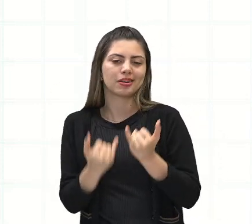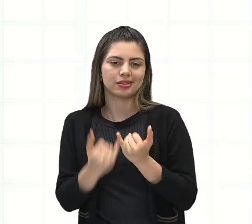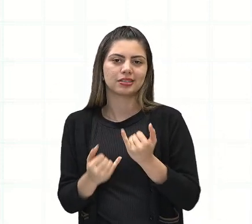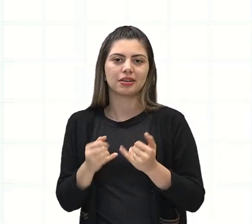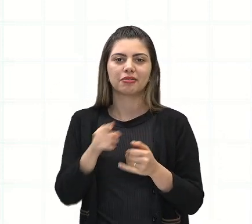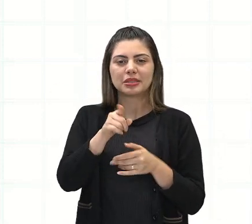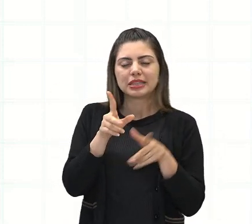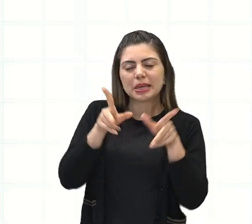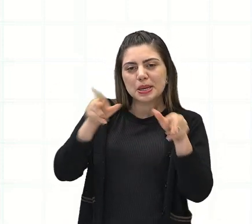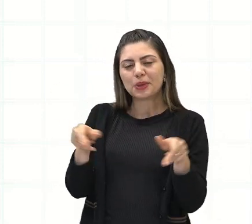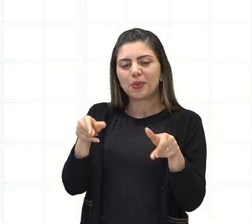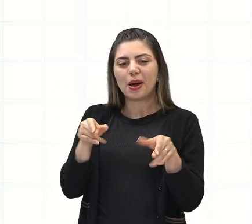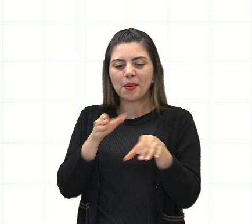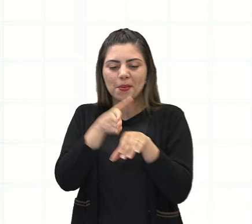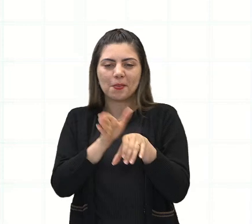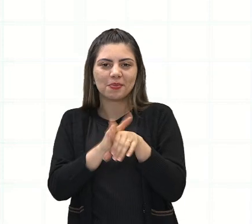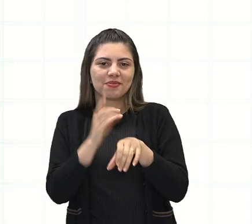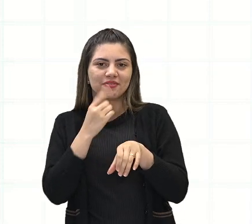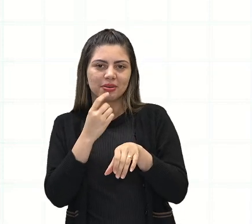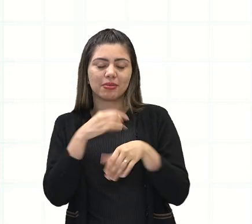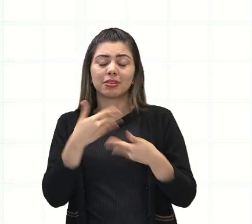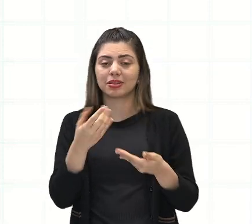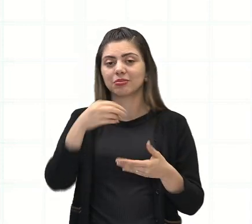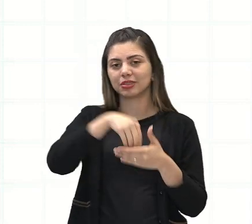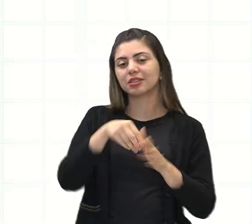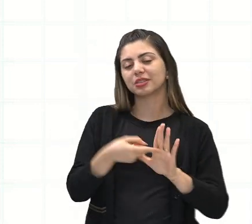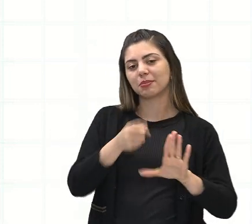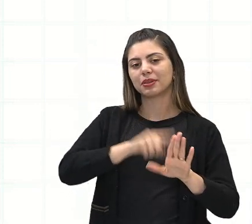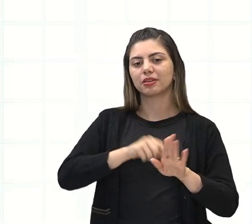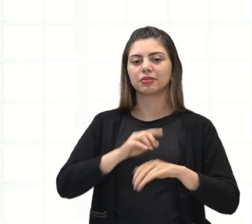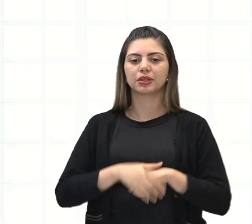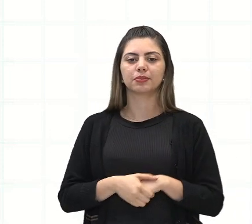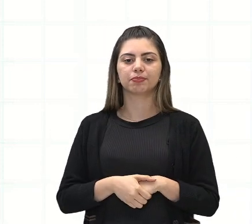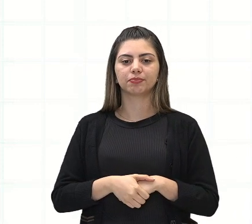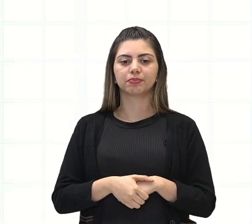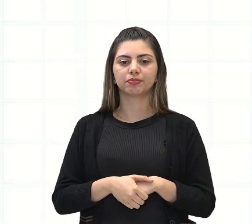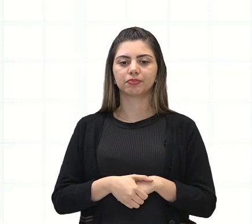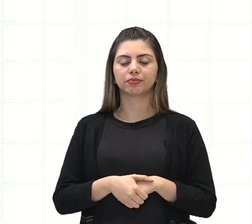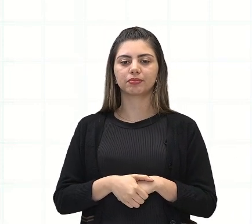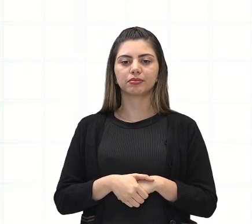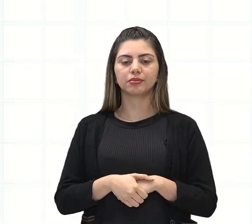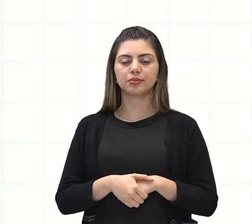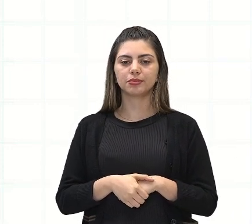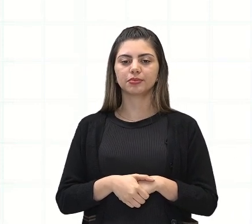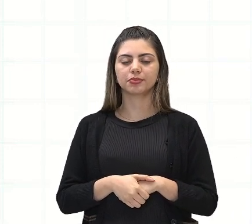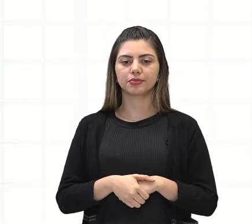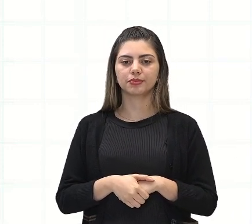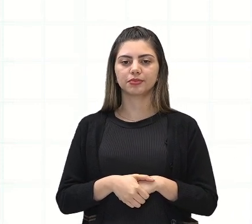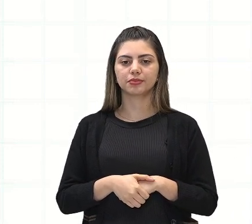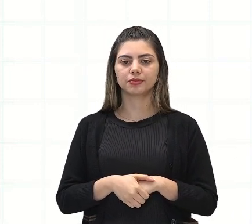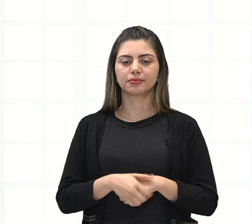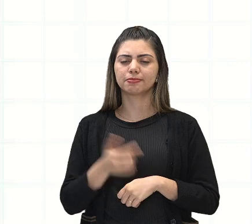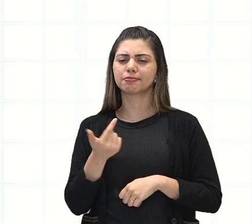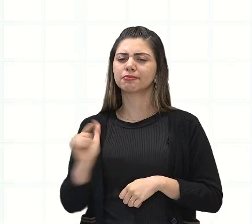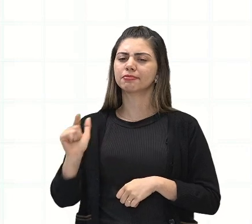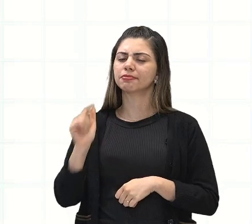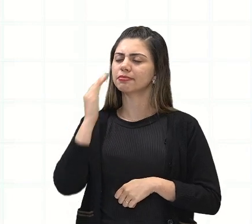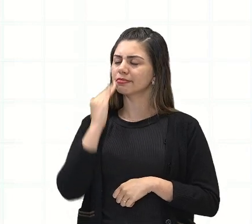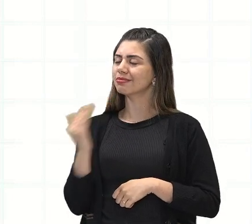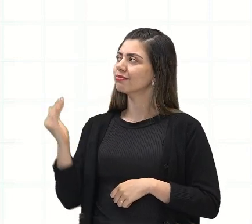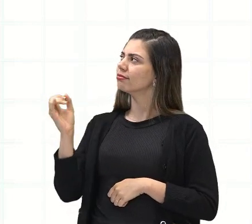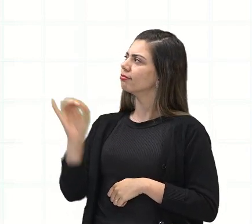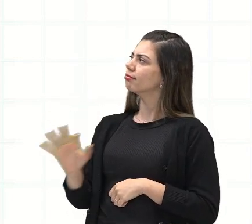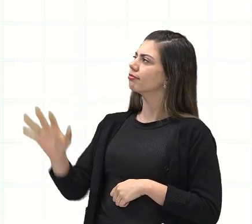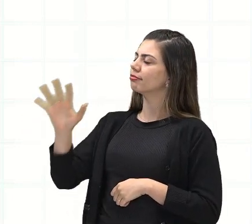tomate. A comparação implícita na metáfora. Muito bonitinho os nossos tomates. E aqui,